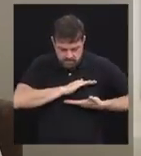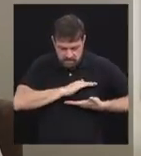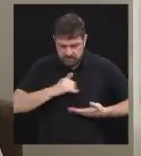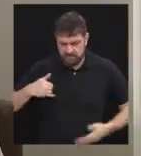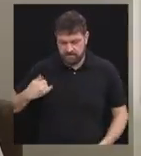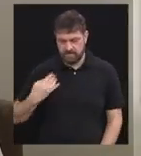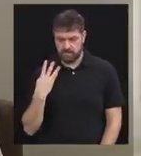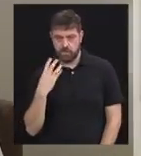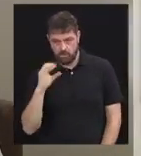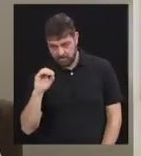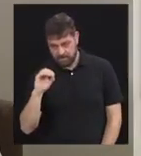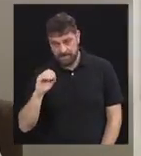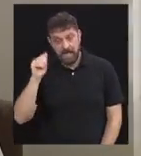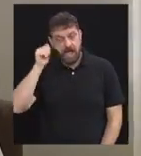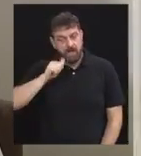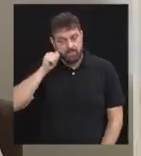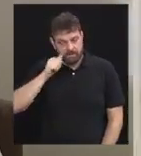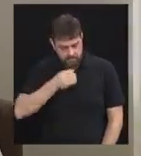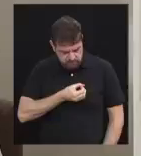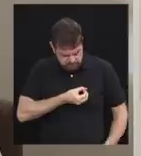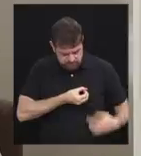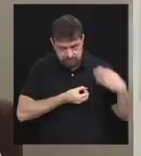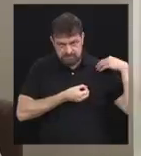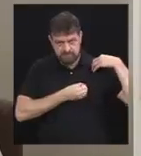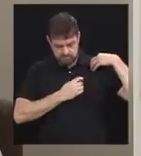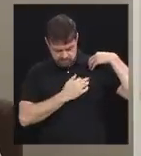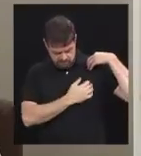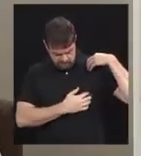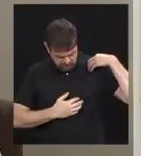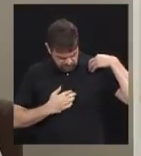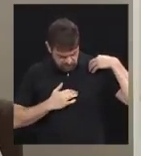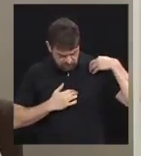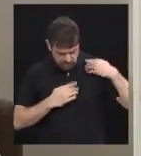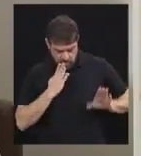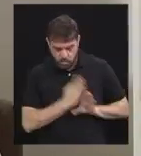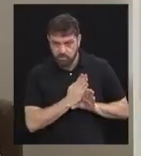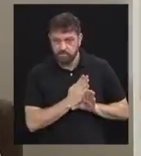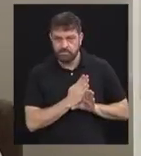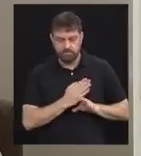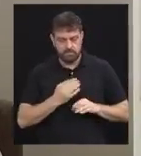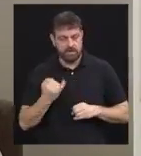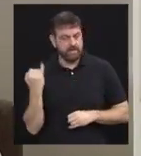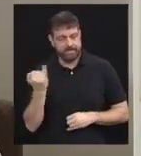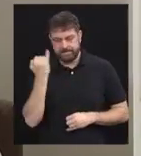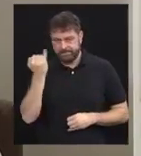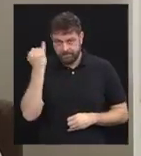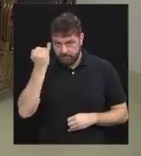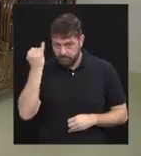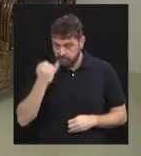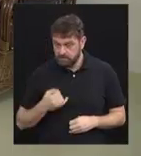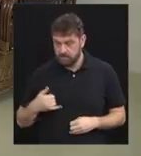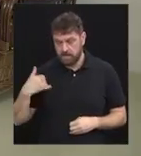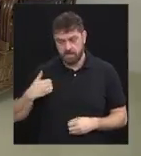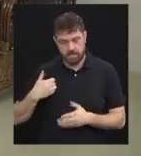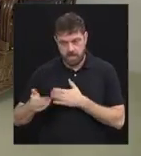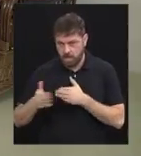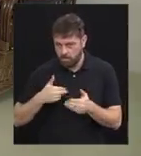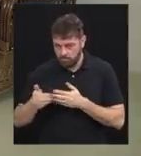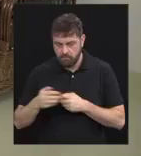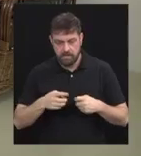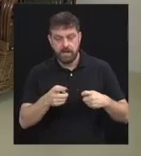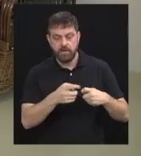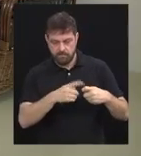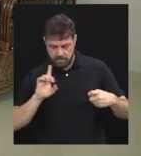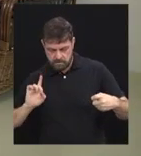têm sintoma, que têm nódulo, essa, independente da idade, deve procurar o médico, fazer o exame